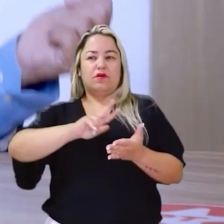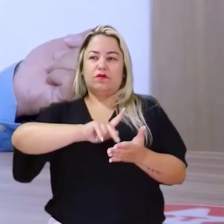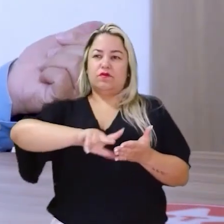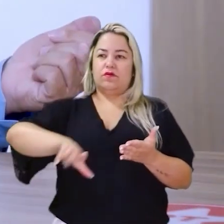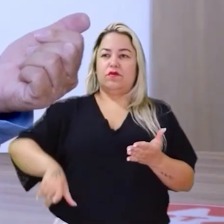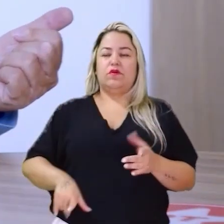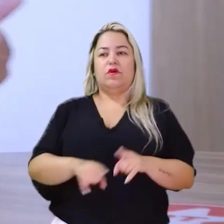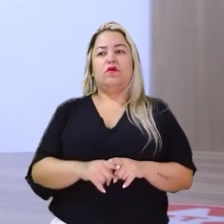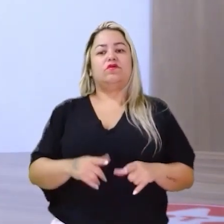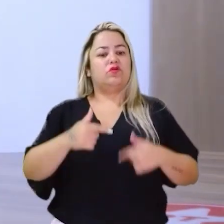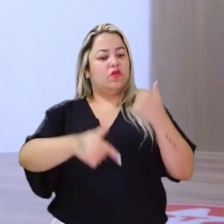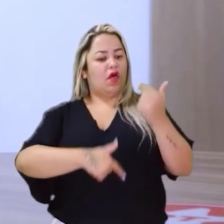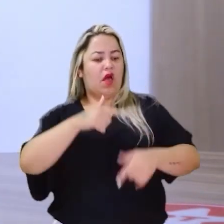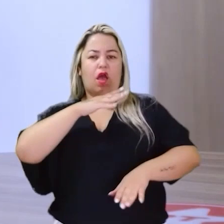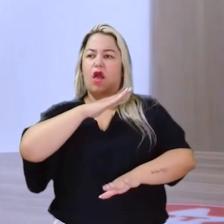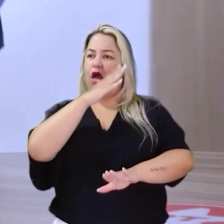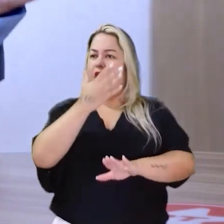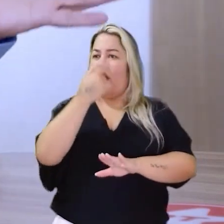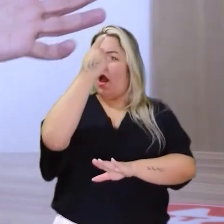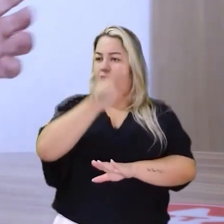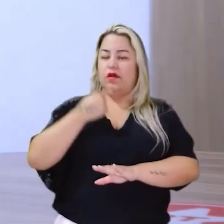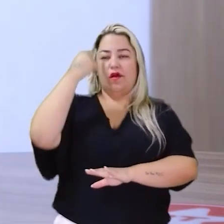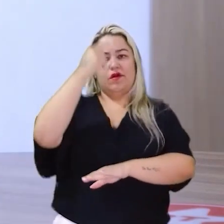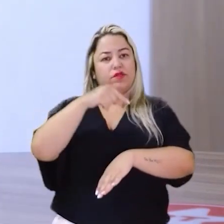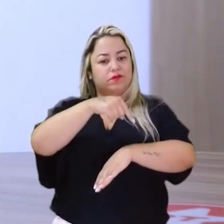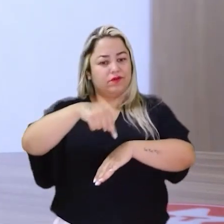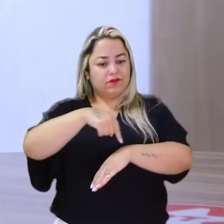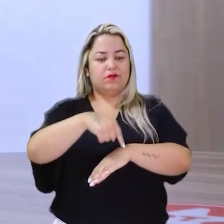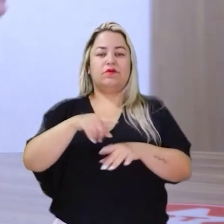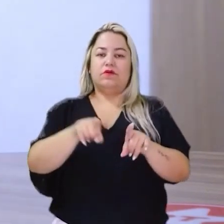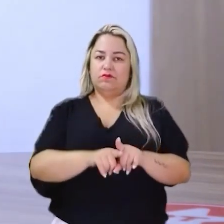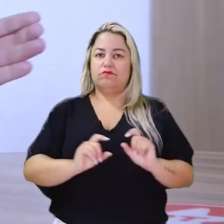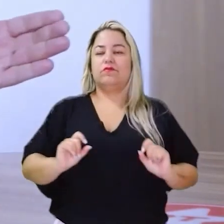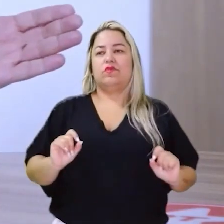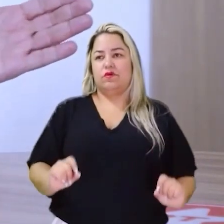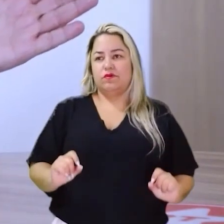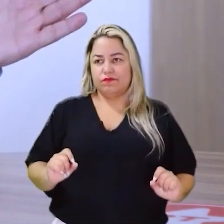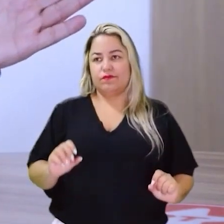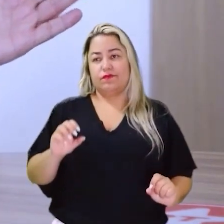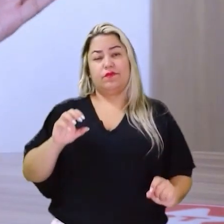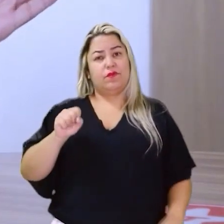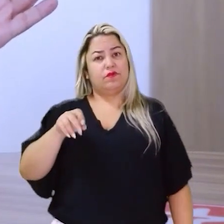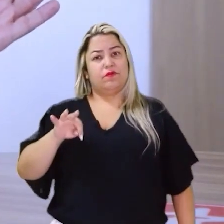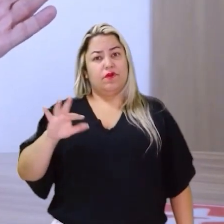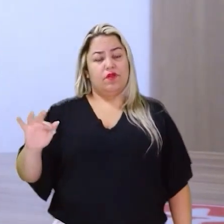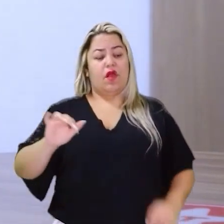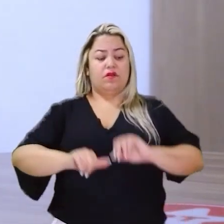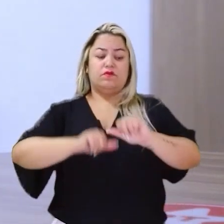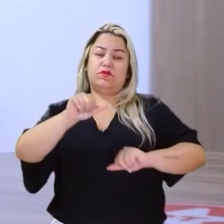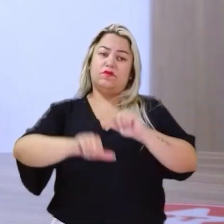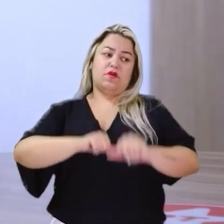que não só a terceirização, você tem um extrapolamento de jornada, contrato intermitente que o Supremo acabou de